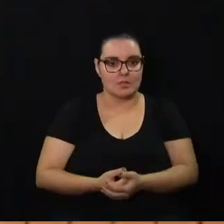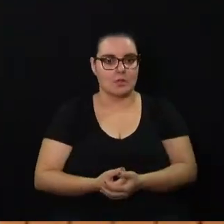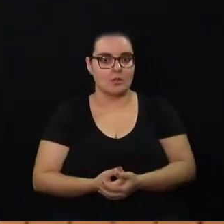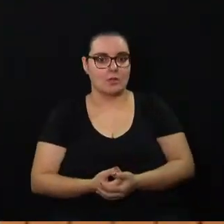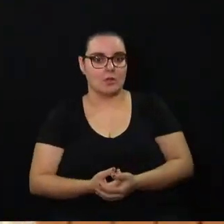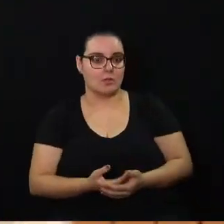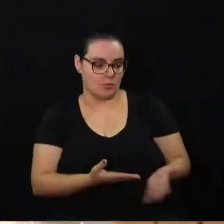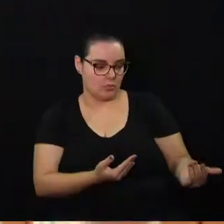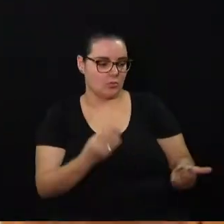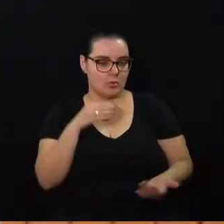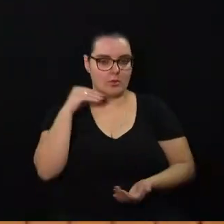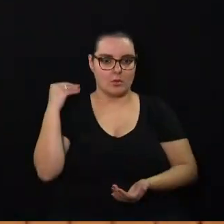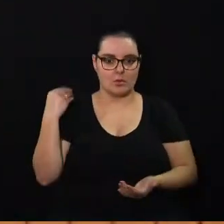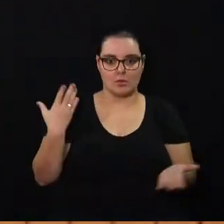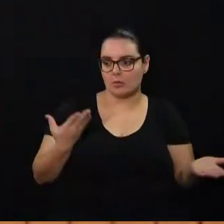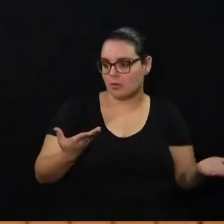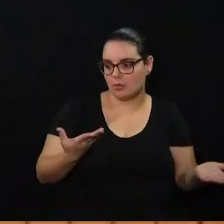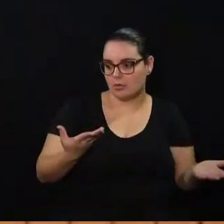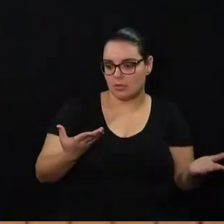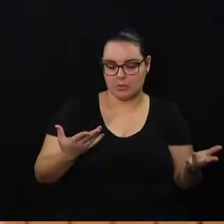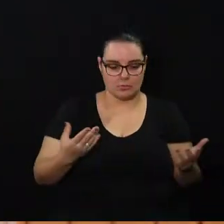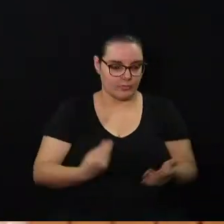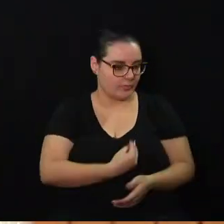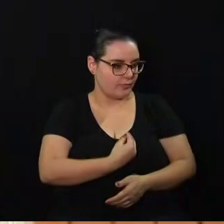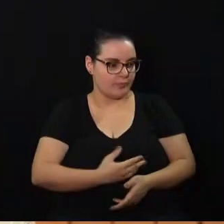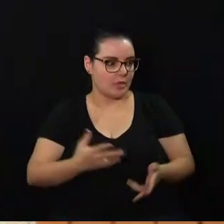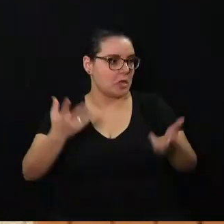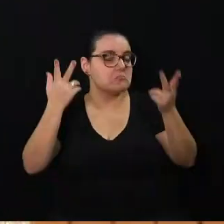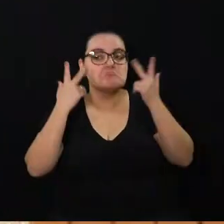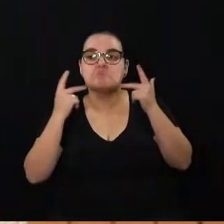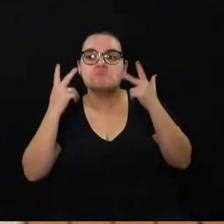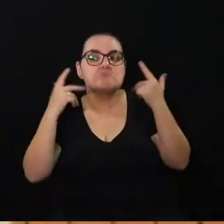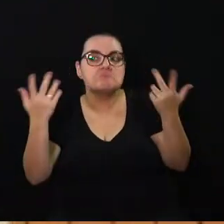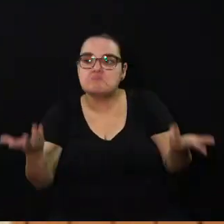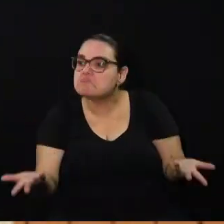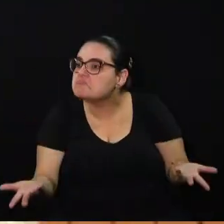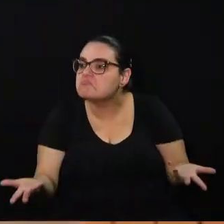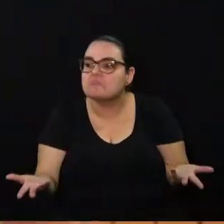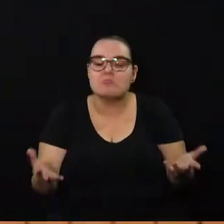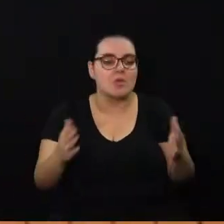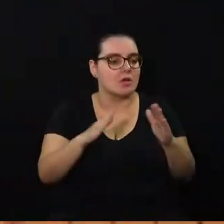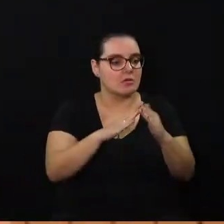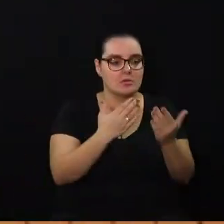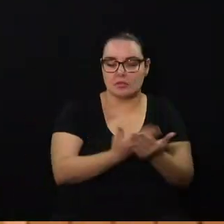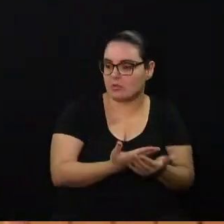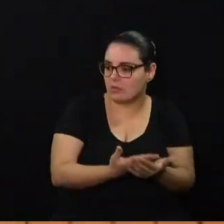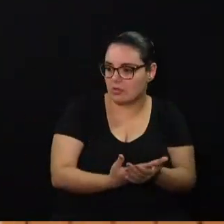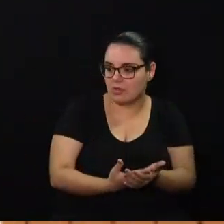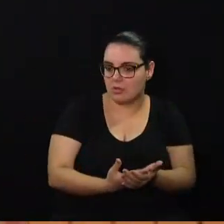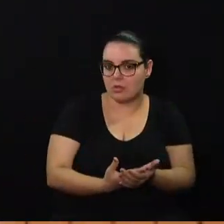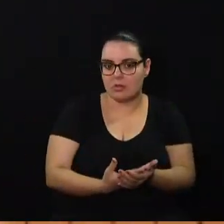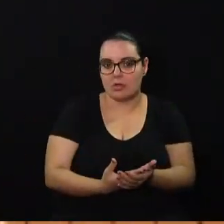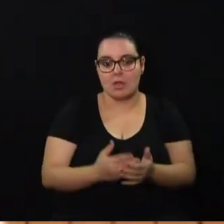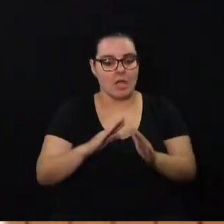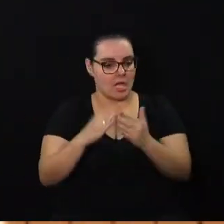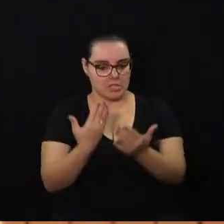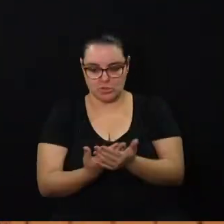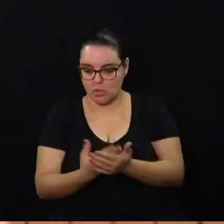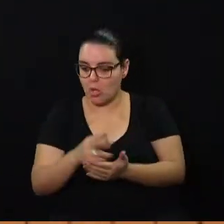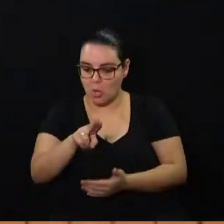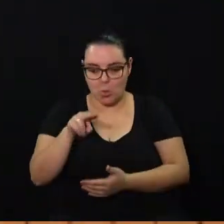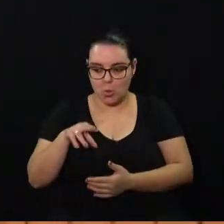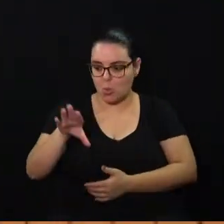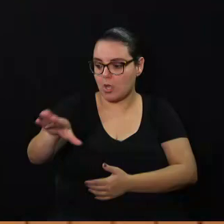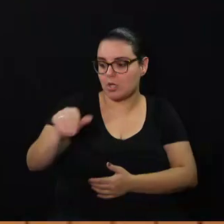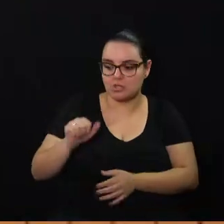ele passou desapercebido na escola nunca nunca foi essa família foi chamada e falado olha esta criança ou